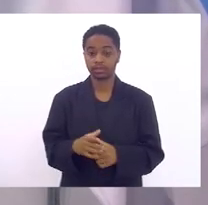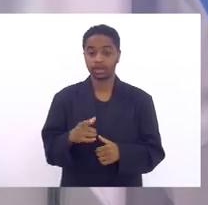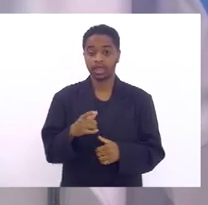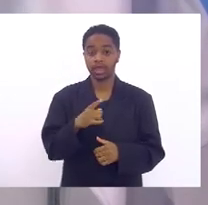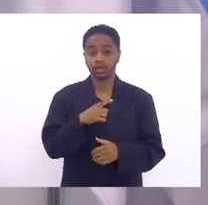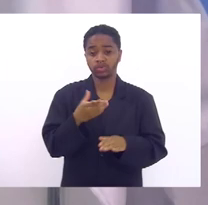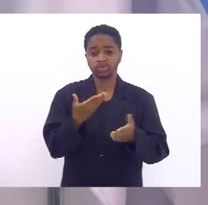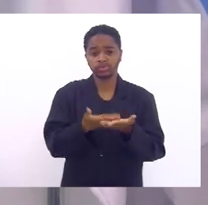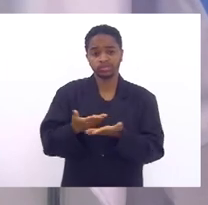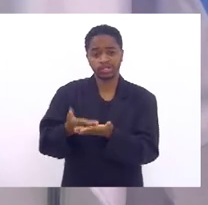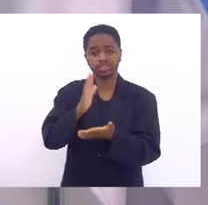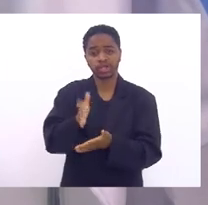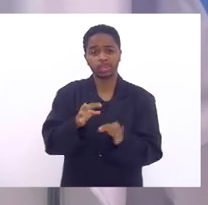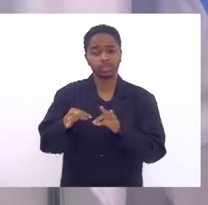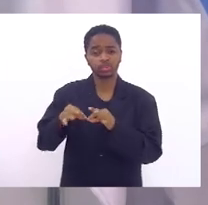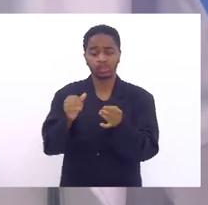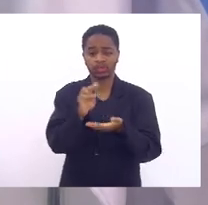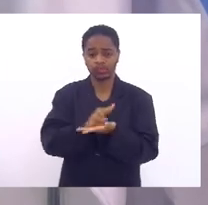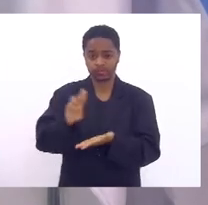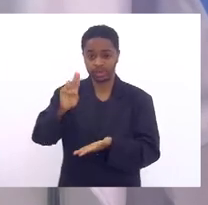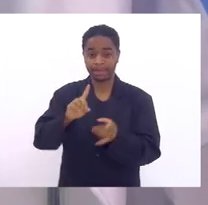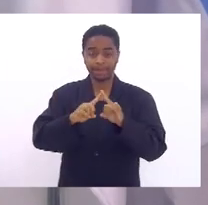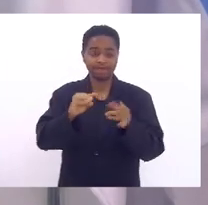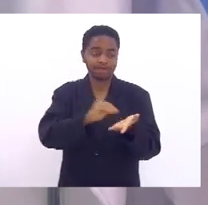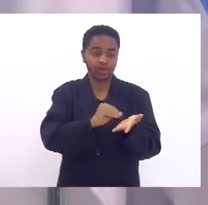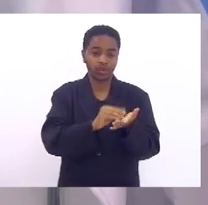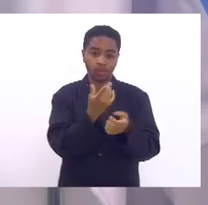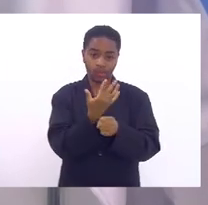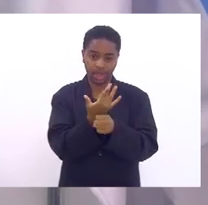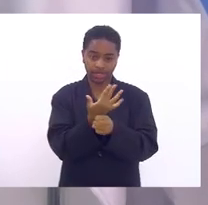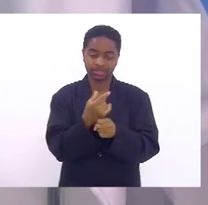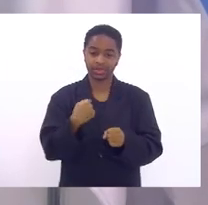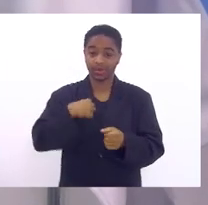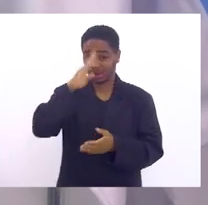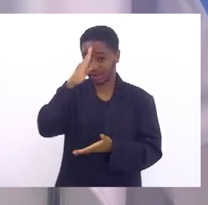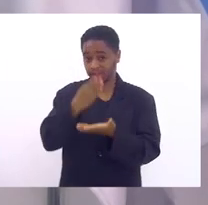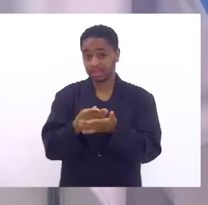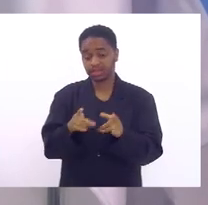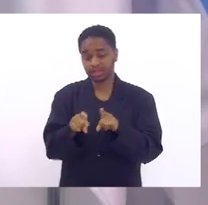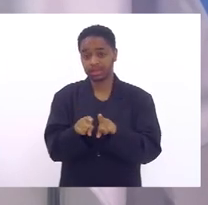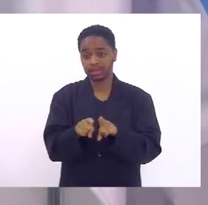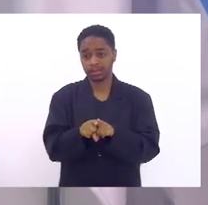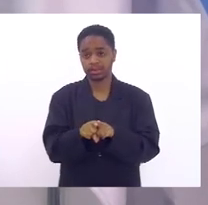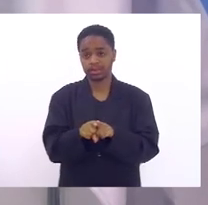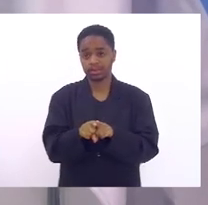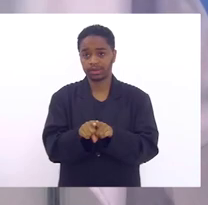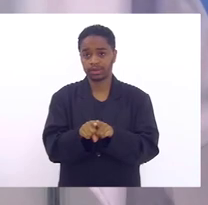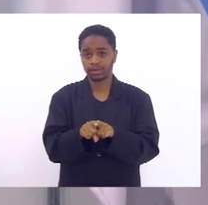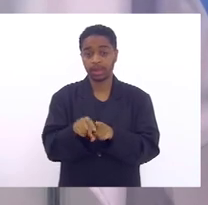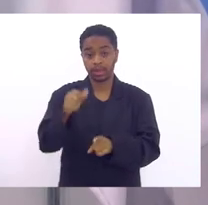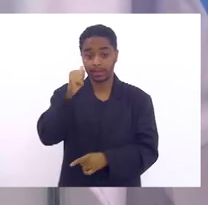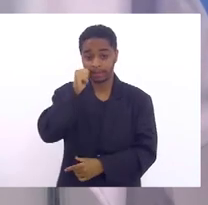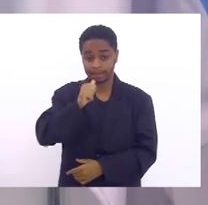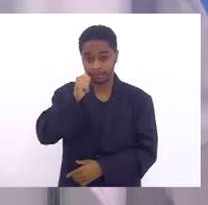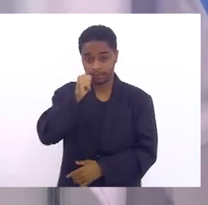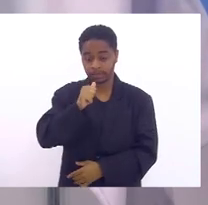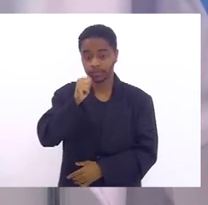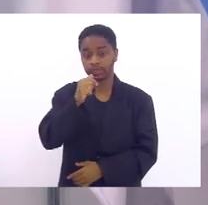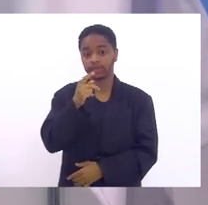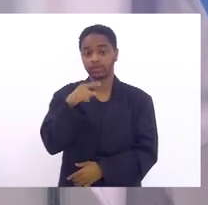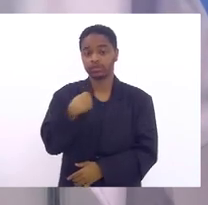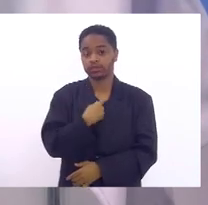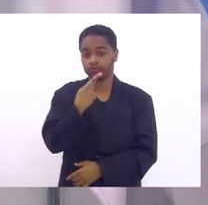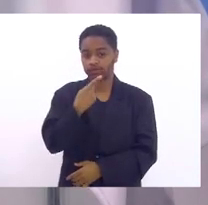a werge mas eu acho que tem um pouco disso também as mulheres e e quando falamos aqui na audiência sobre